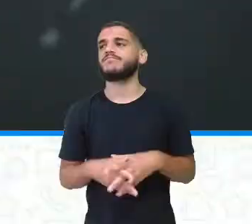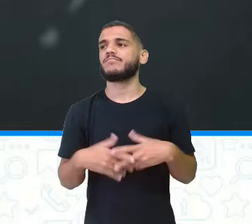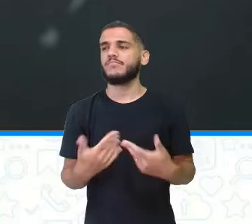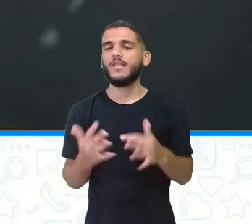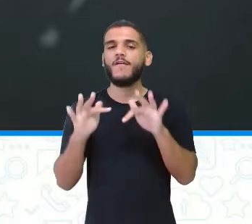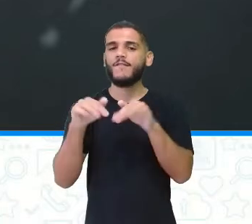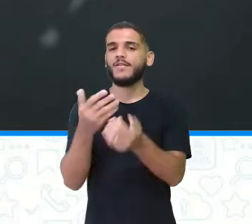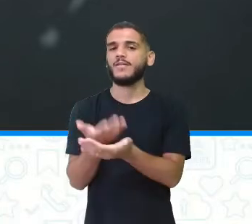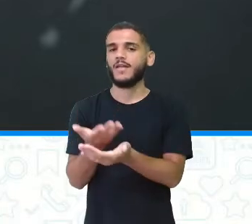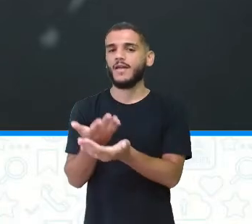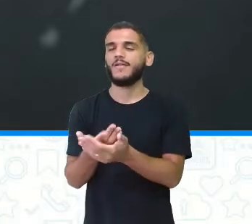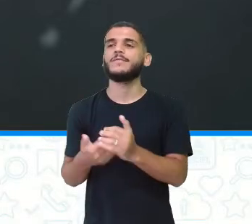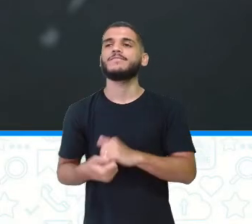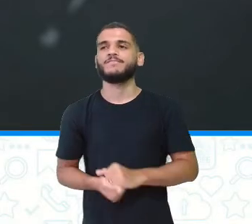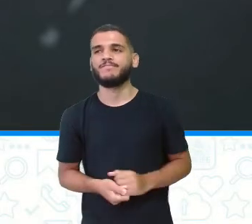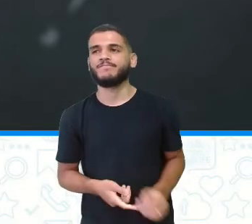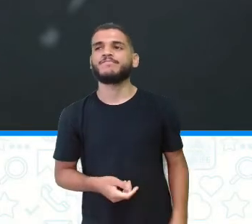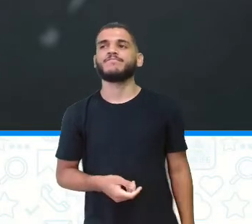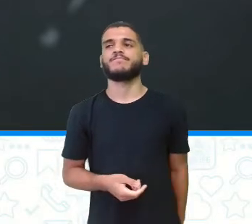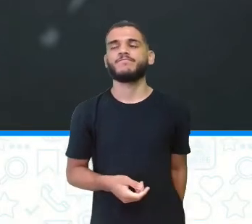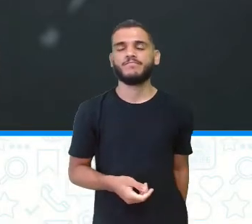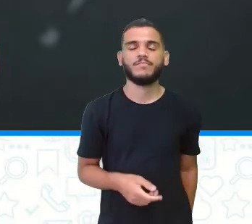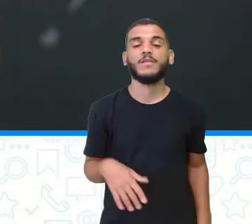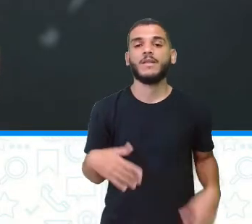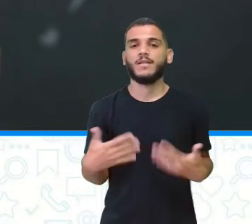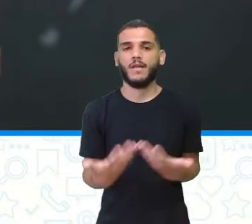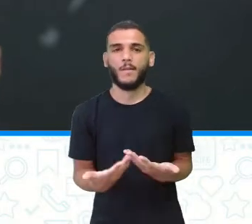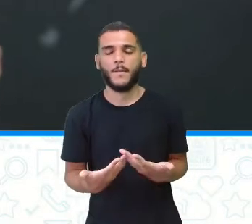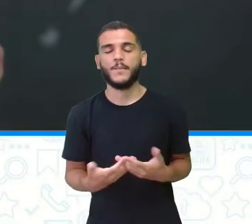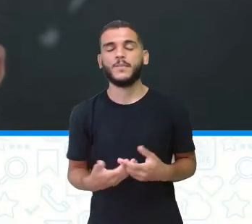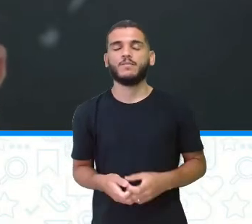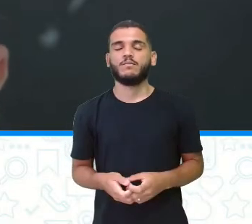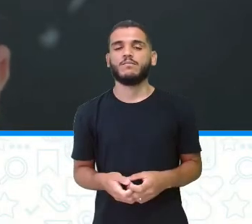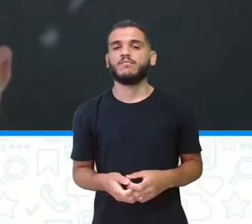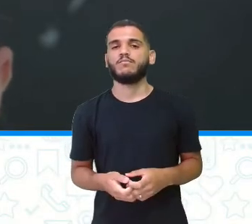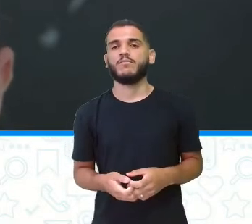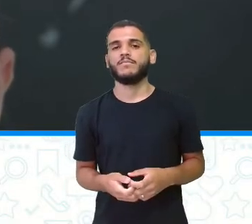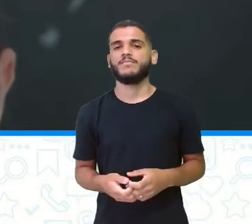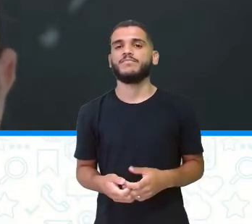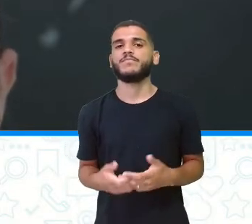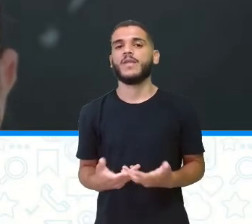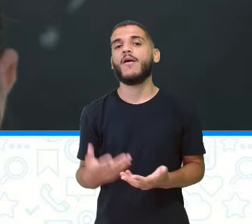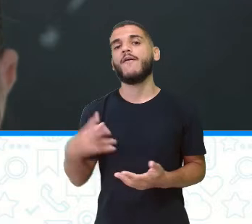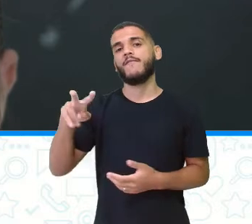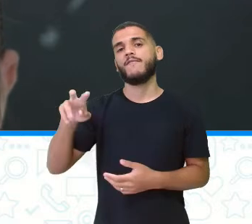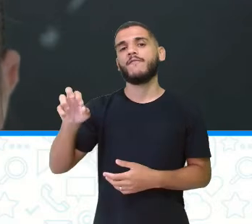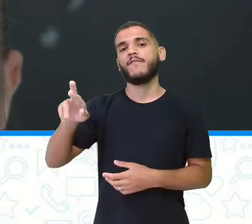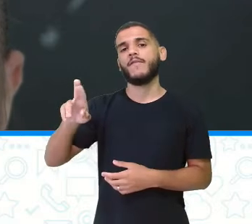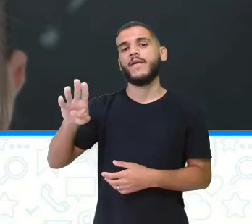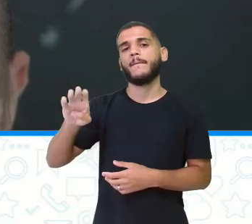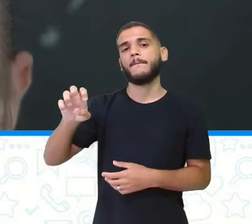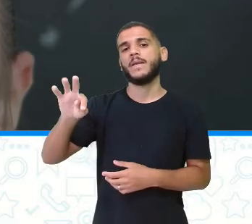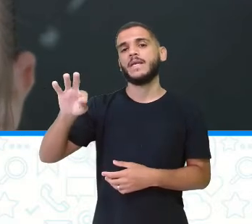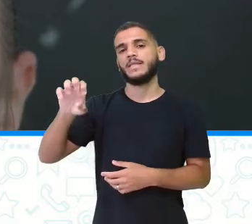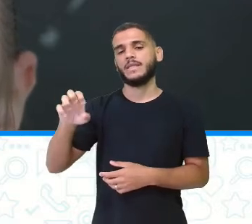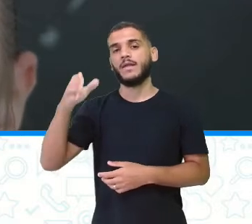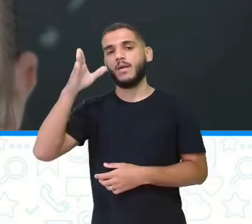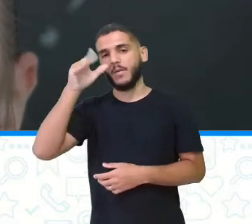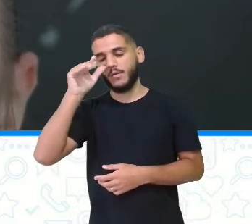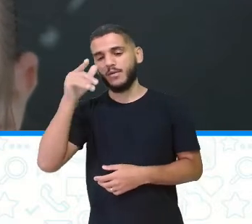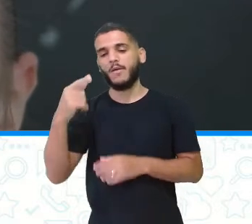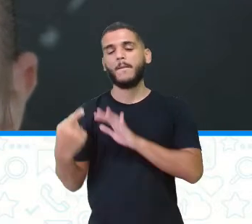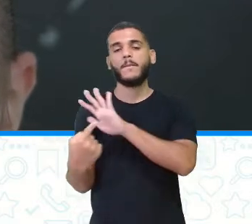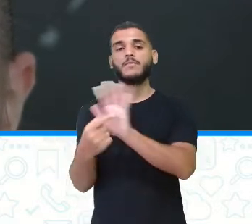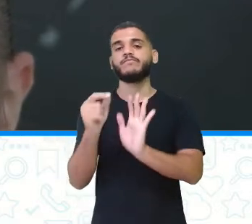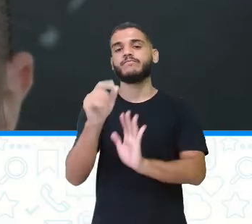no final da aula. Então, gente, o verbete de curiosidade serve para trazer